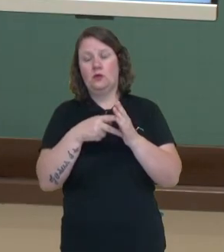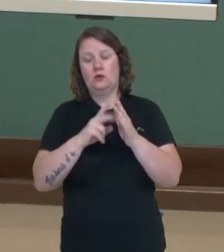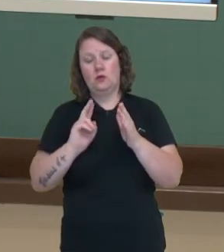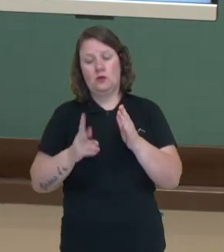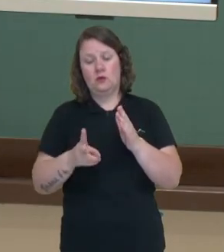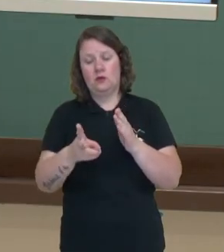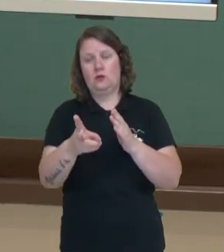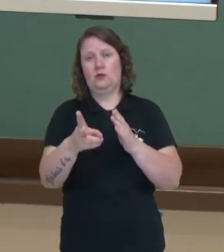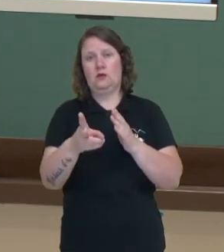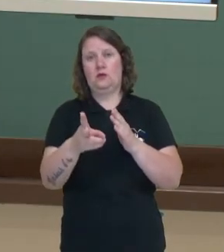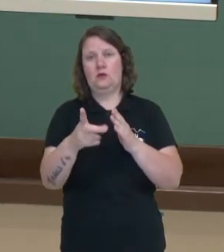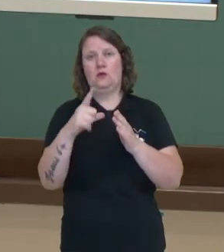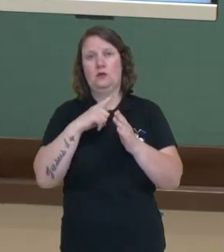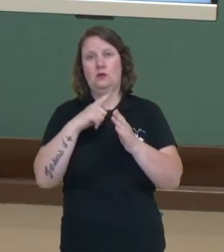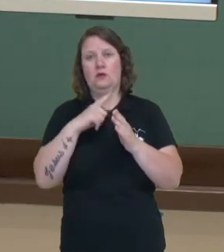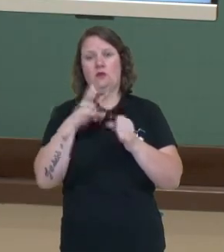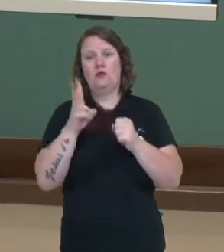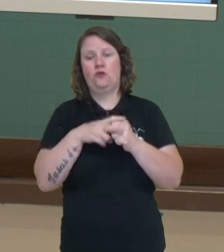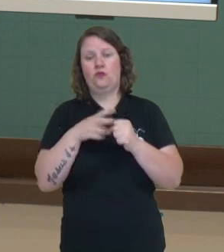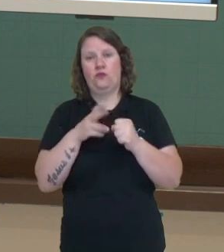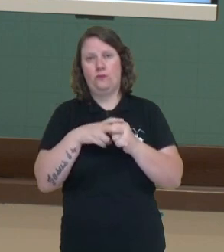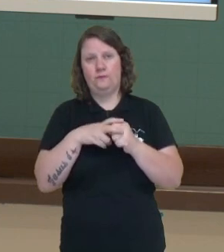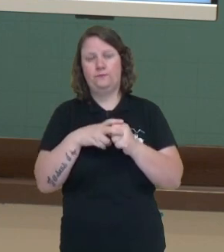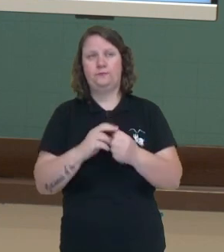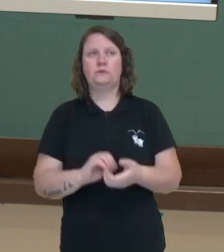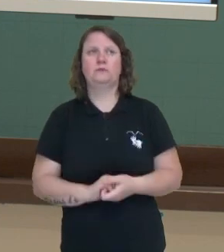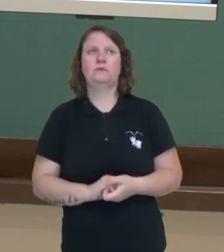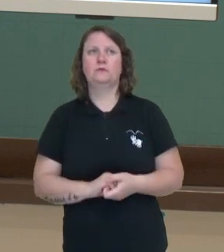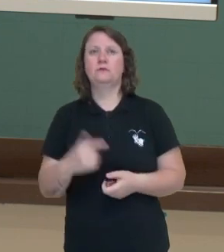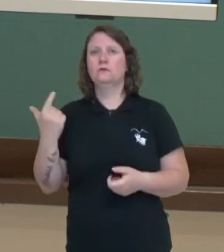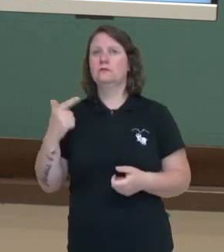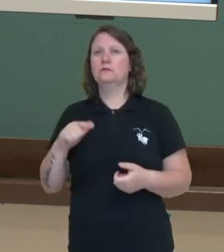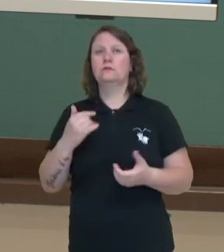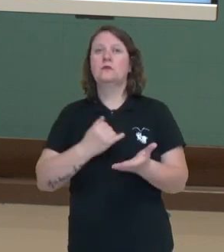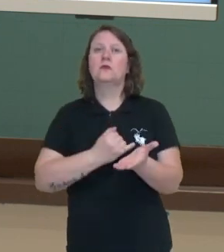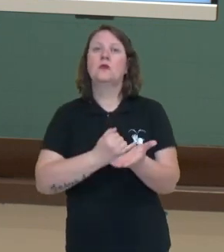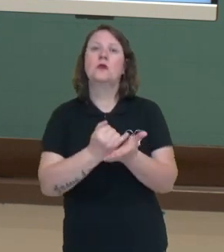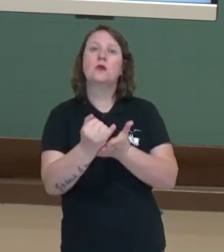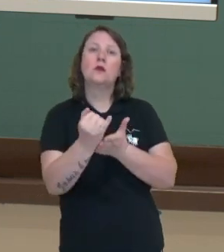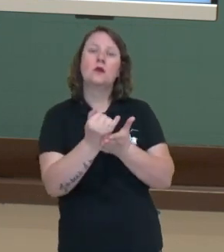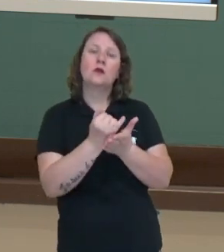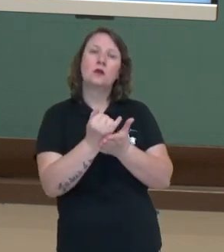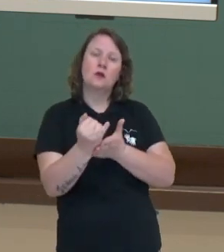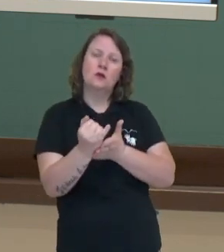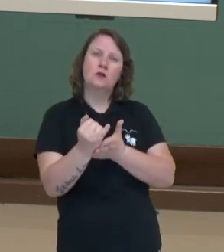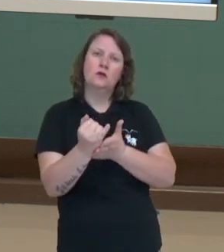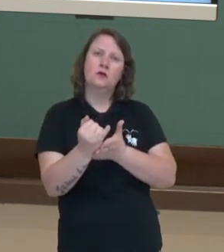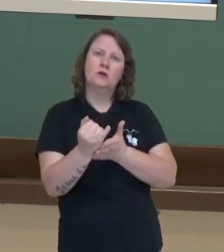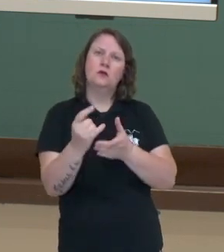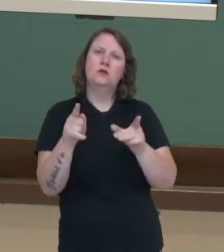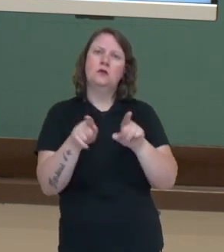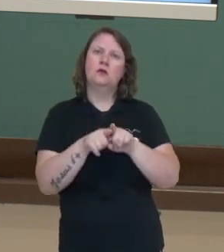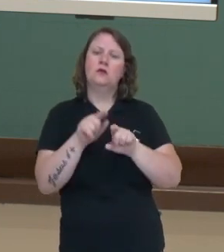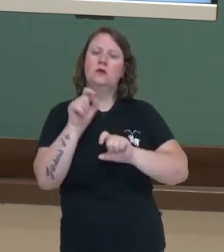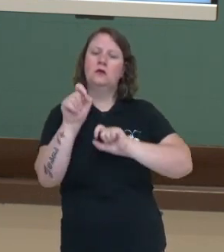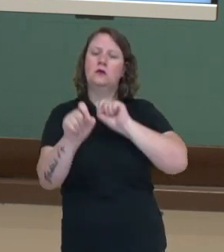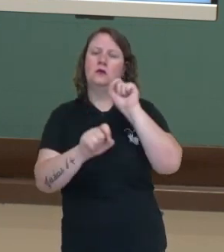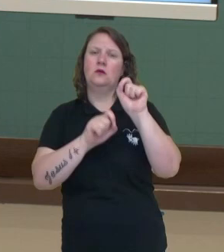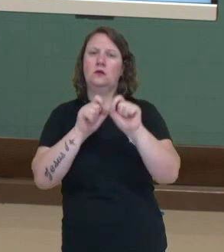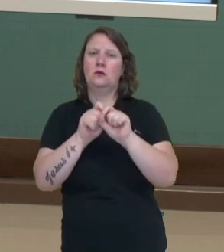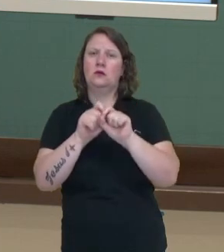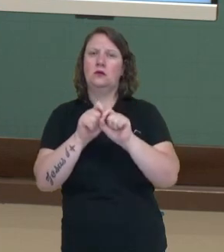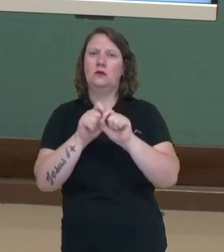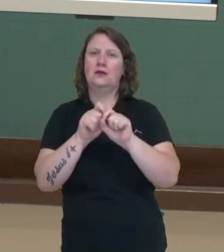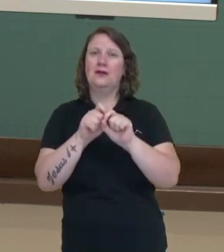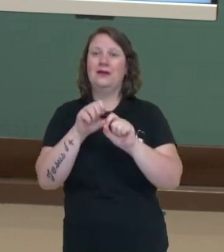há uma conjugação. E ainda não temos aqui a introdução dessa oração com a conjunção que ou com a